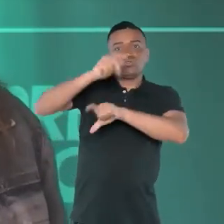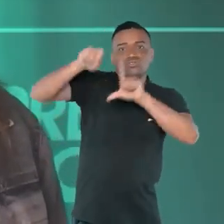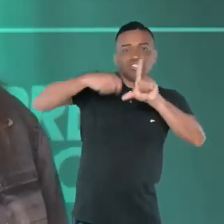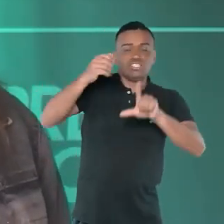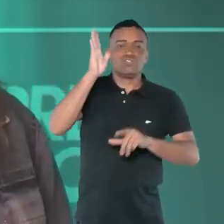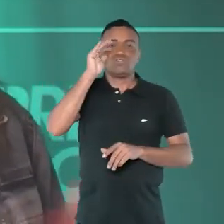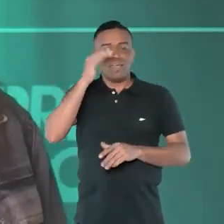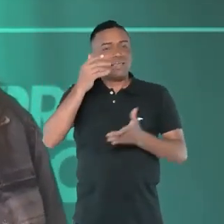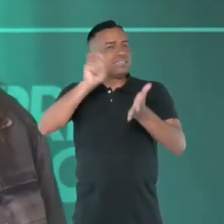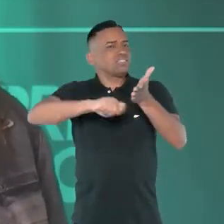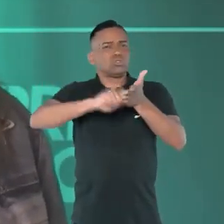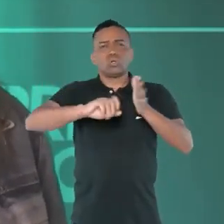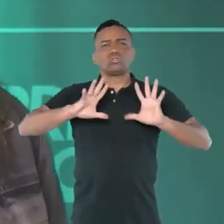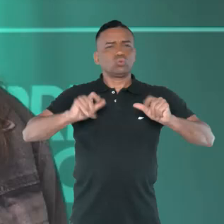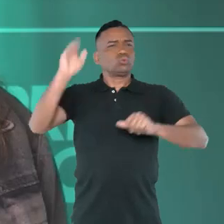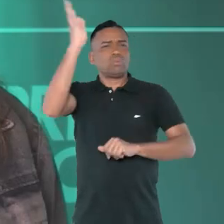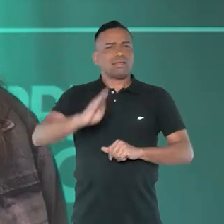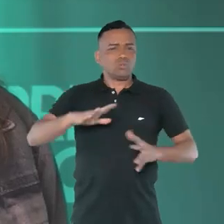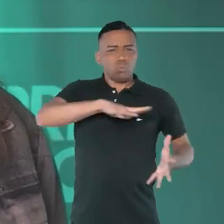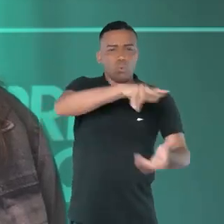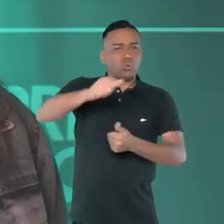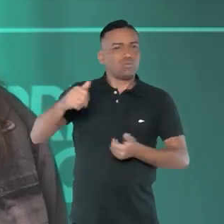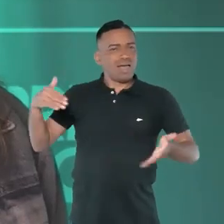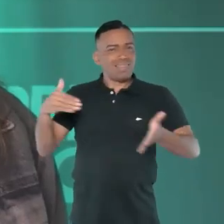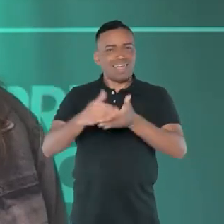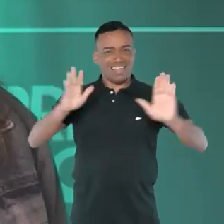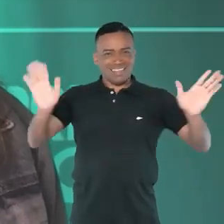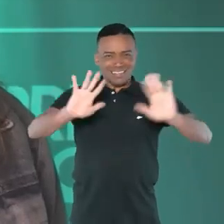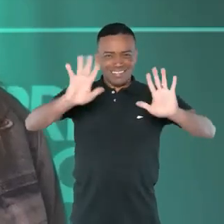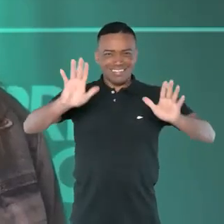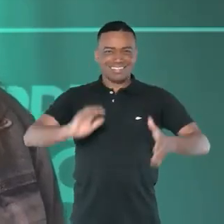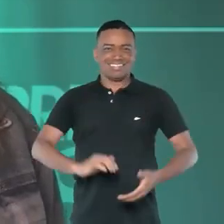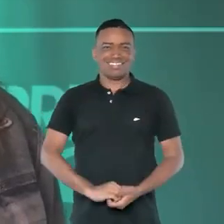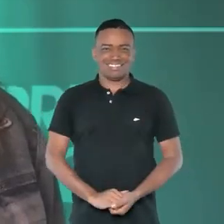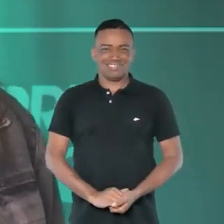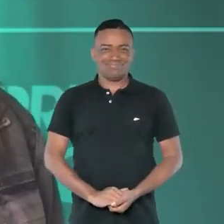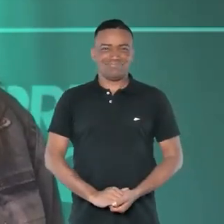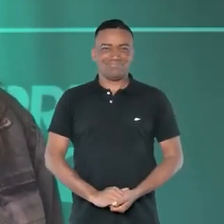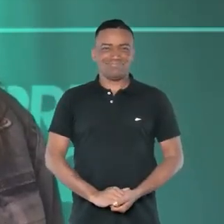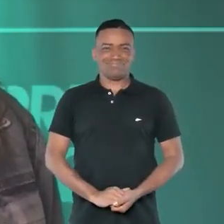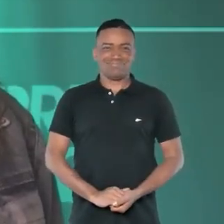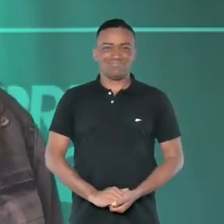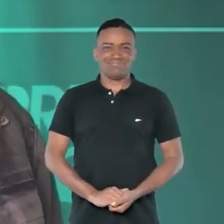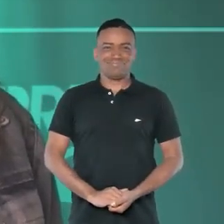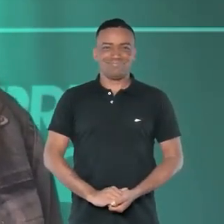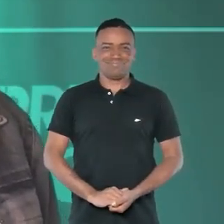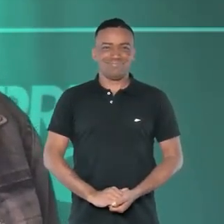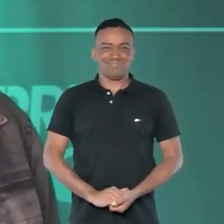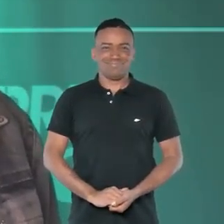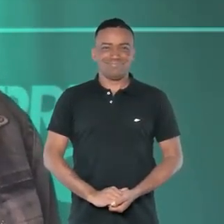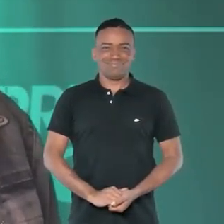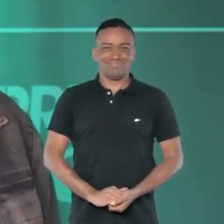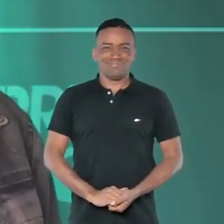ficar disponível, tem mais de 600 programas gravados com escritores do Brasil e do mundo. Até breve.